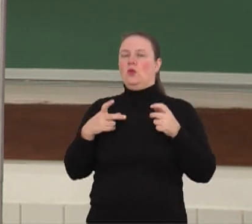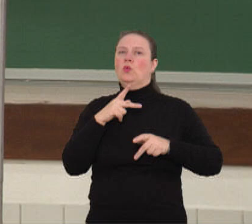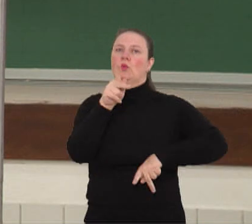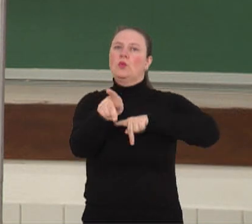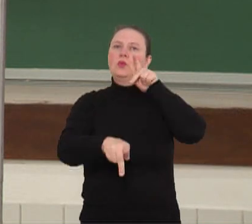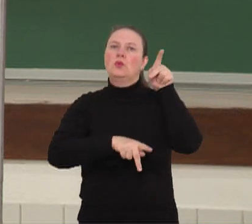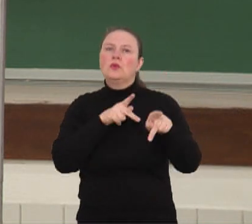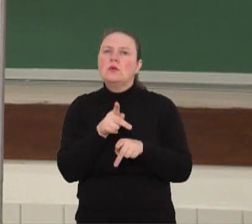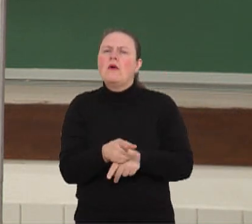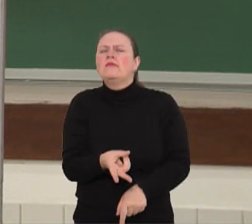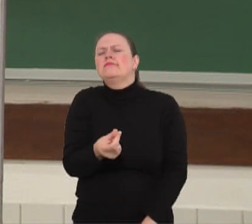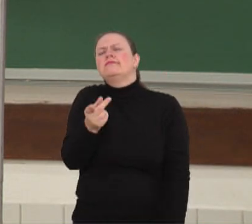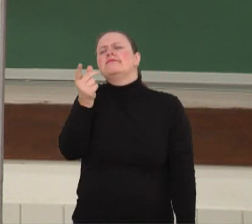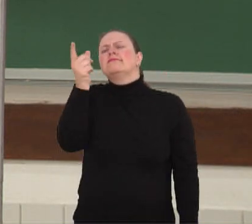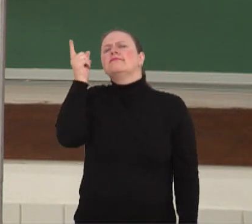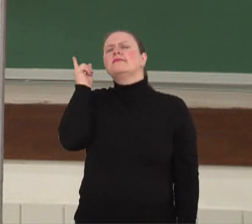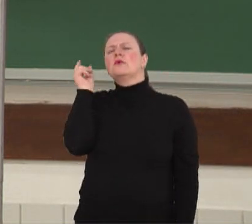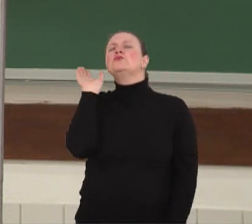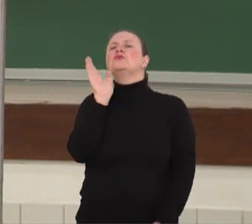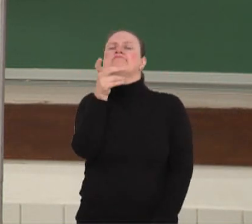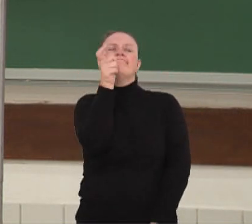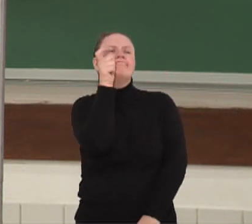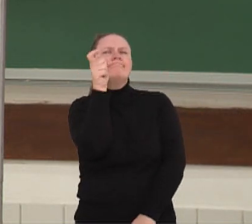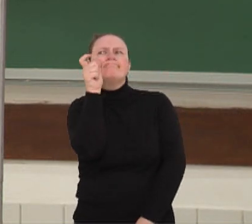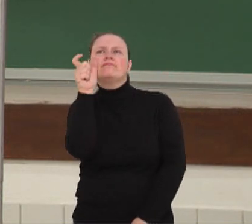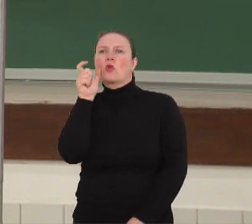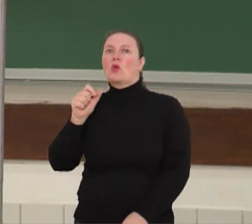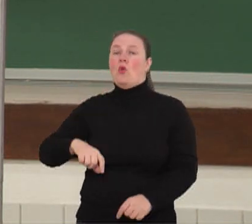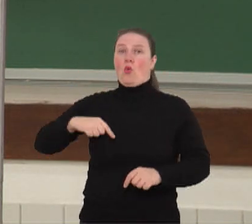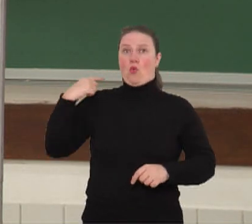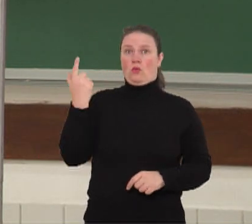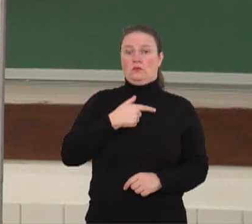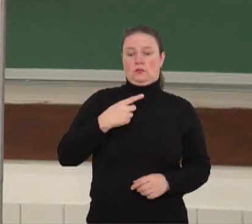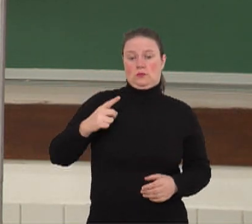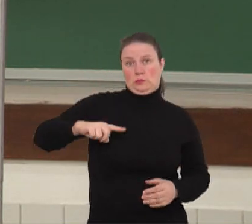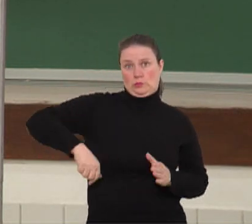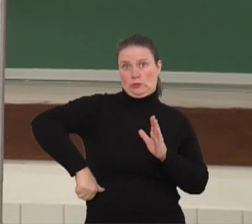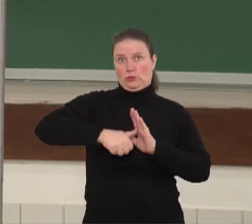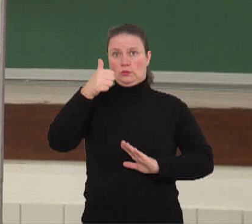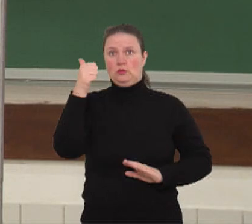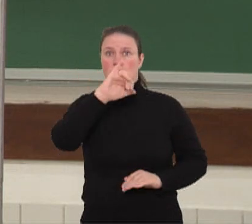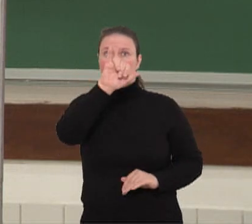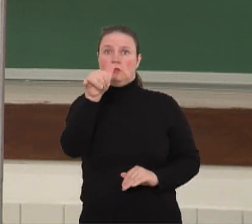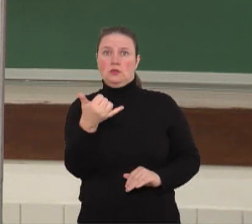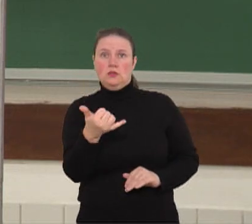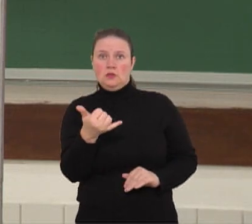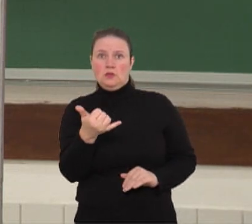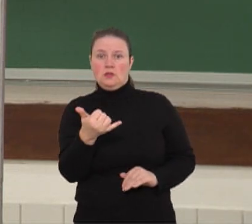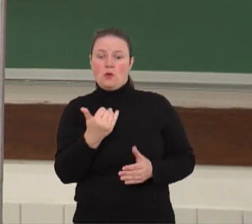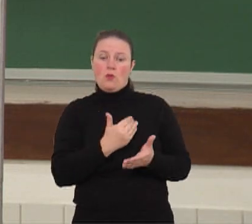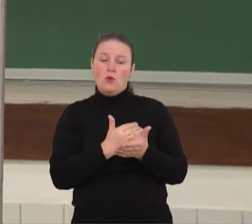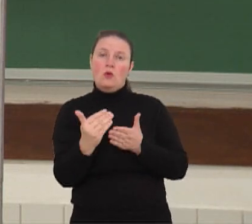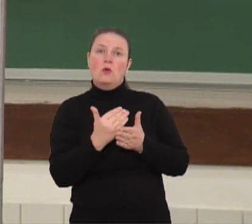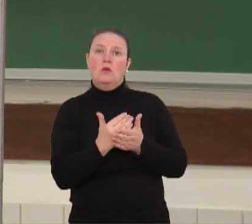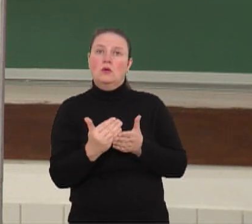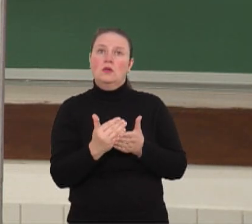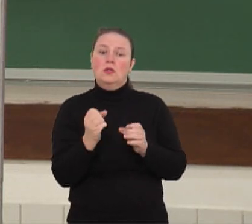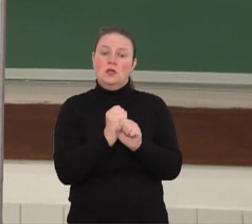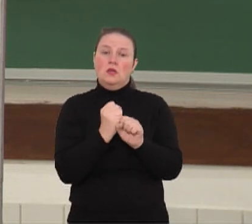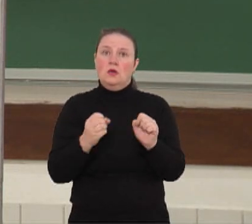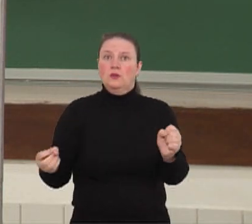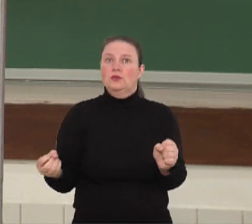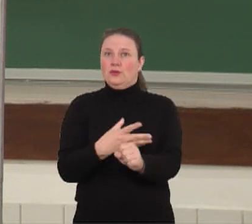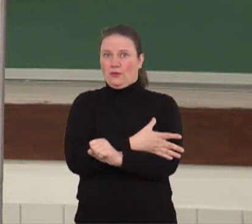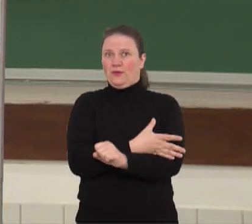antigos já observavam. A nossa data, 1º de janeiro, é a data onde acaba um ano e começa outro. Mas os povos